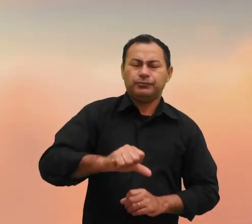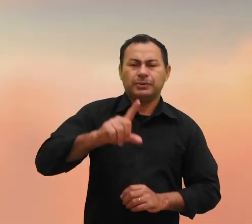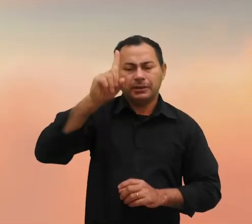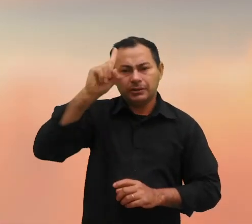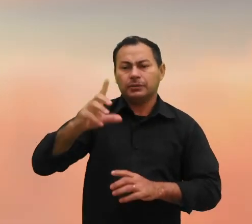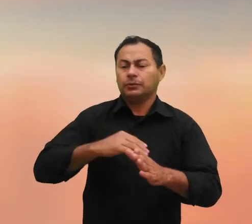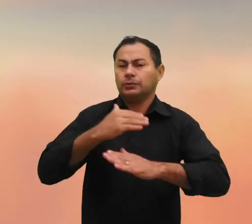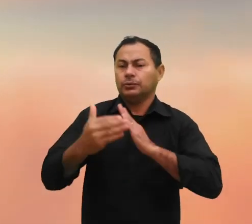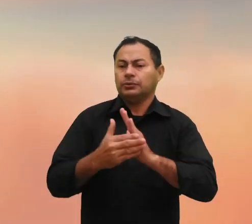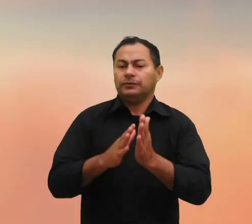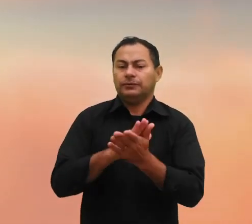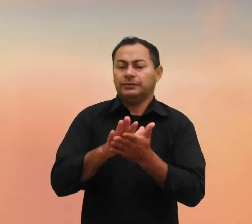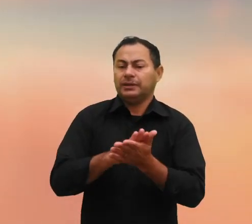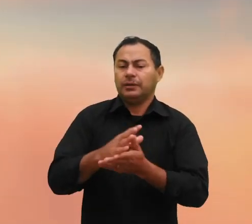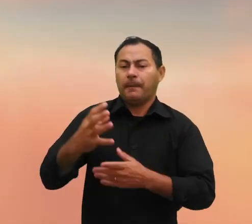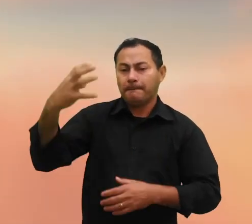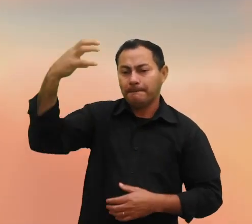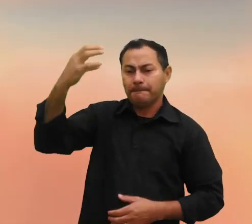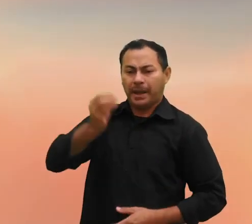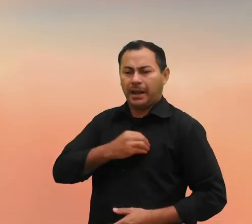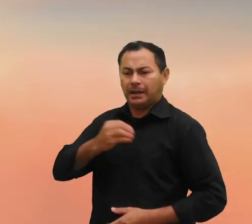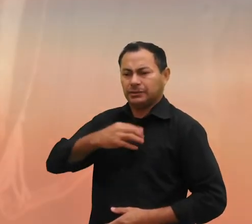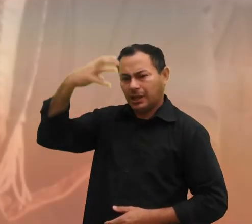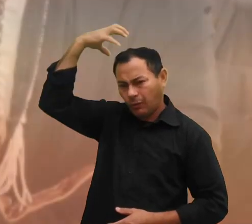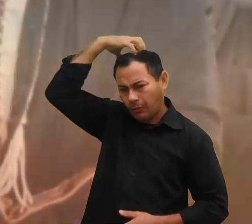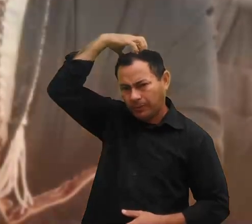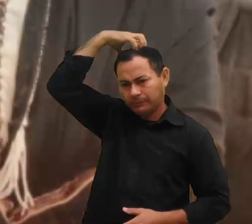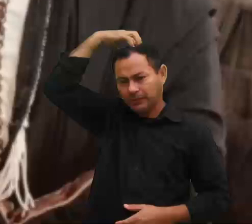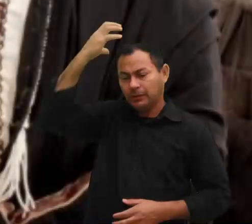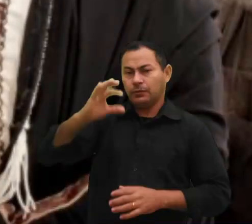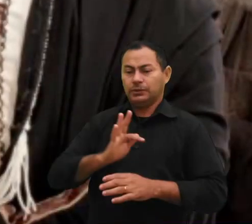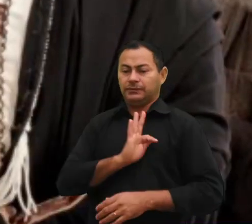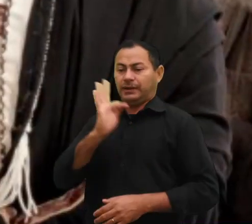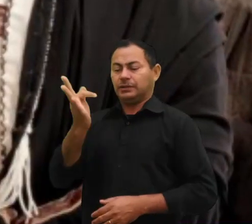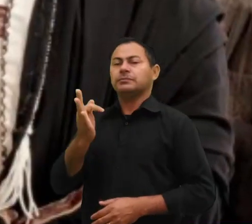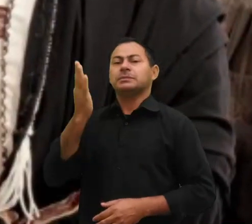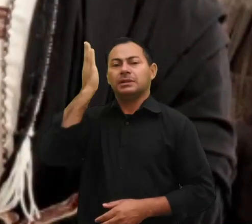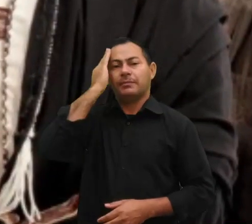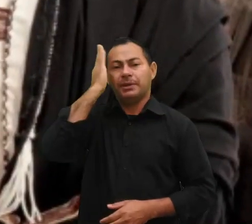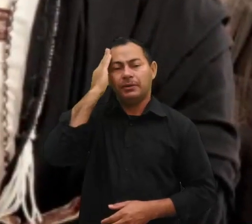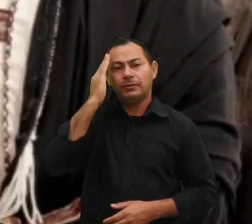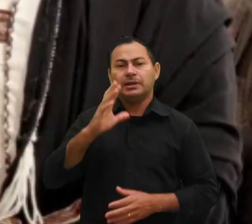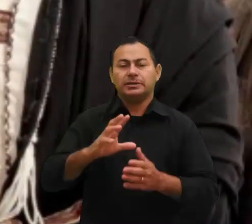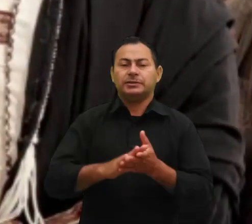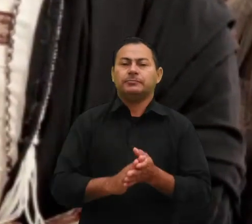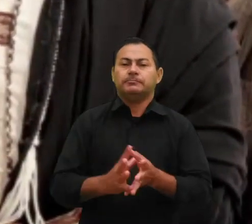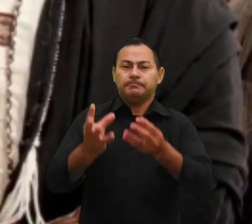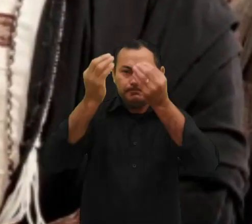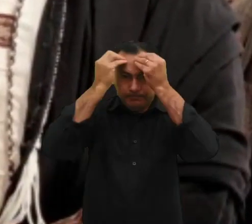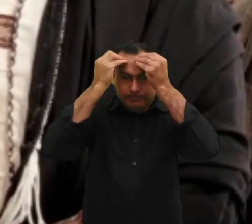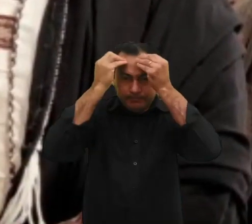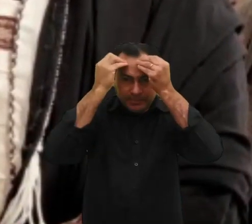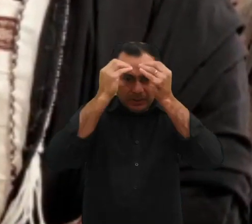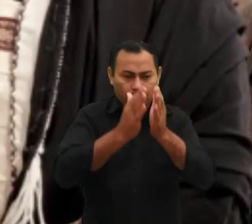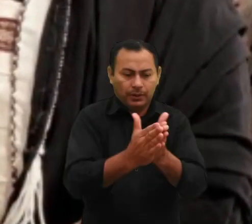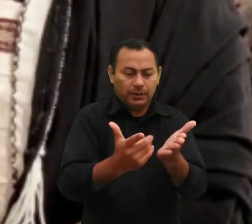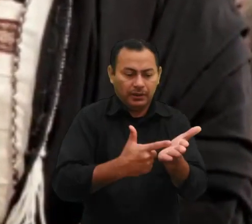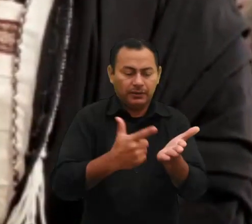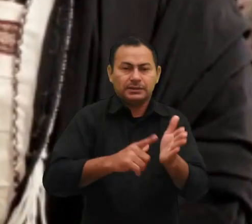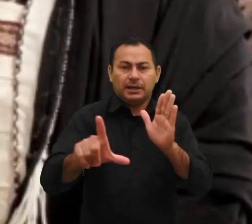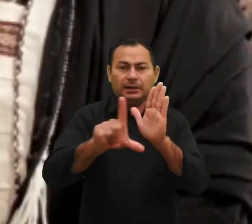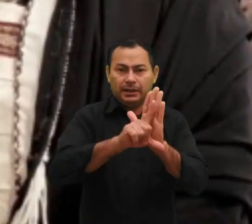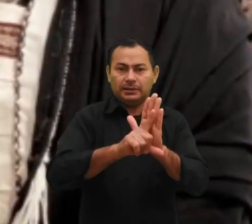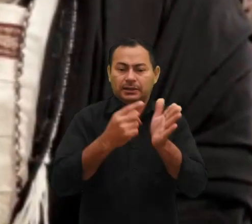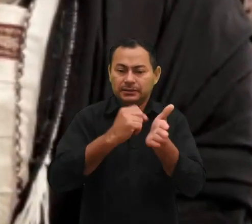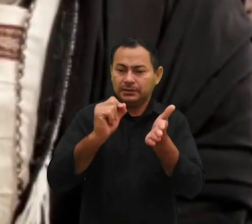profanam esse dia e contudo ficam sem culpa? Eles sabiam disso. Tinham memorizado o livro em que esta lei